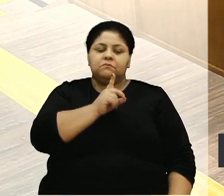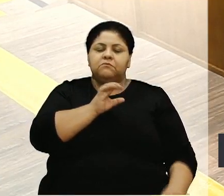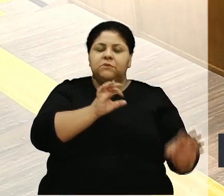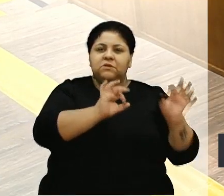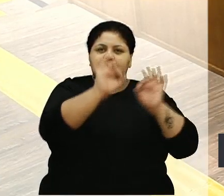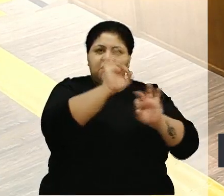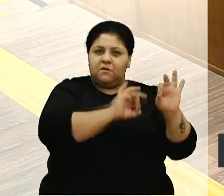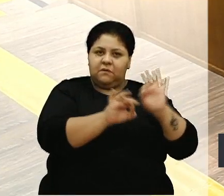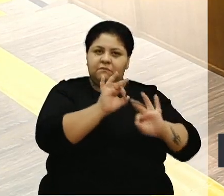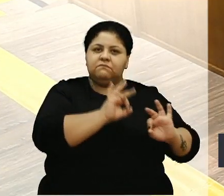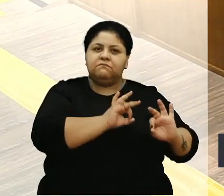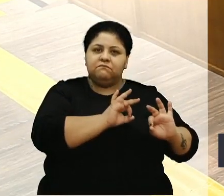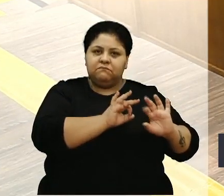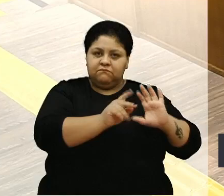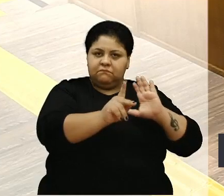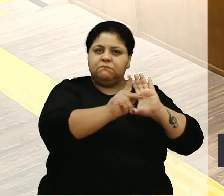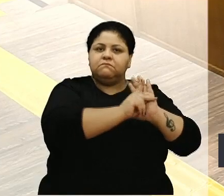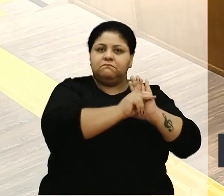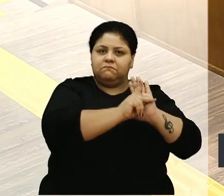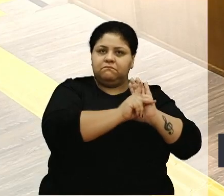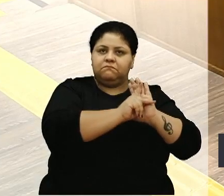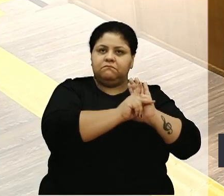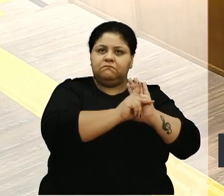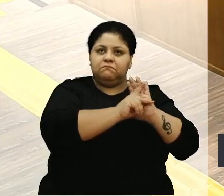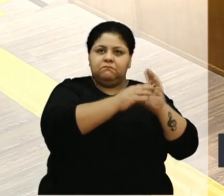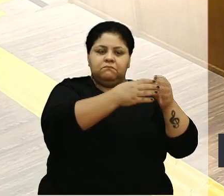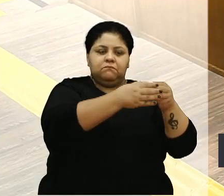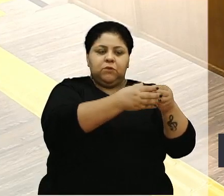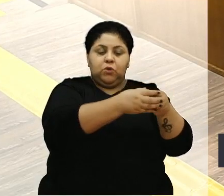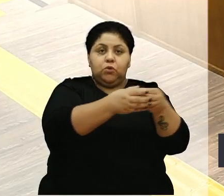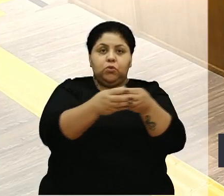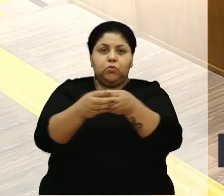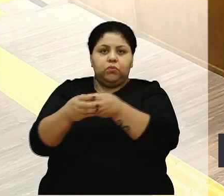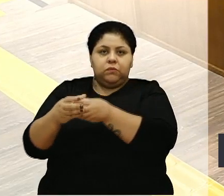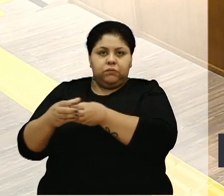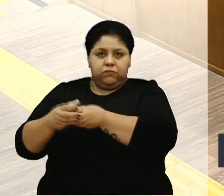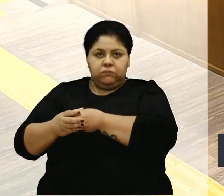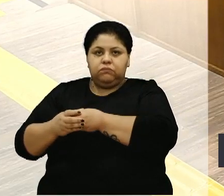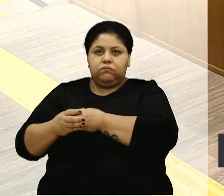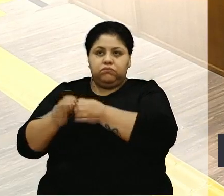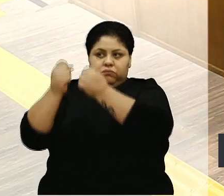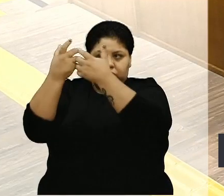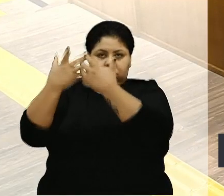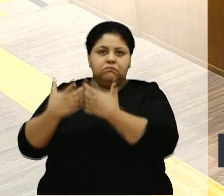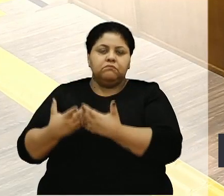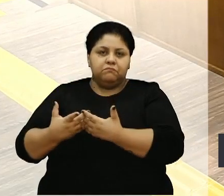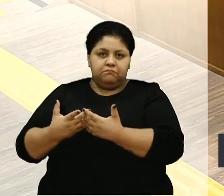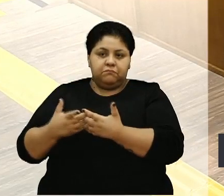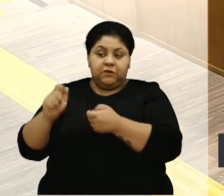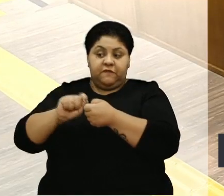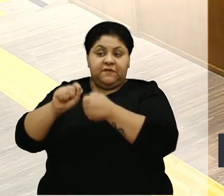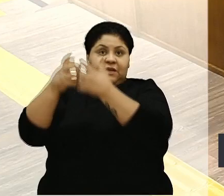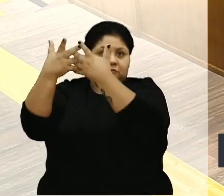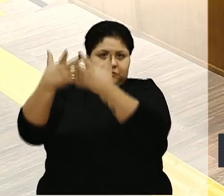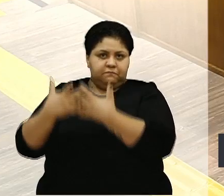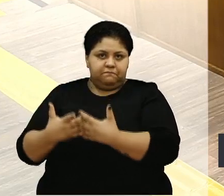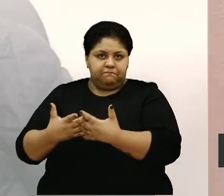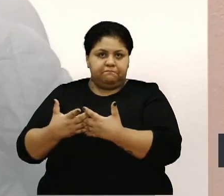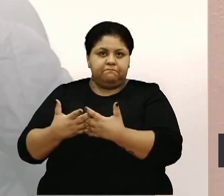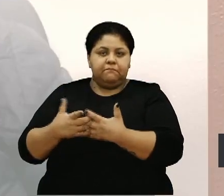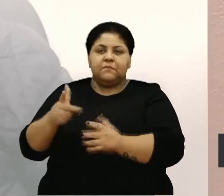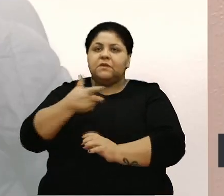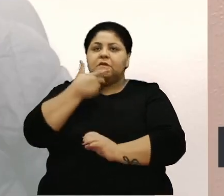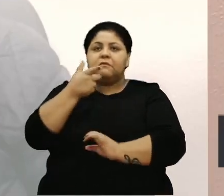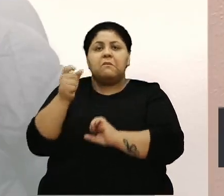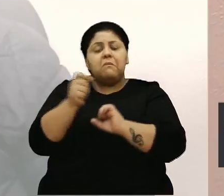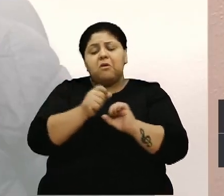coordenado esse projeto e as comissões que fizeram seus pareceres, e ressaltar que ele pode